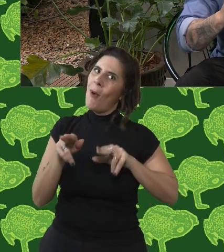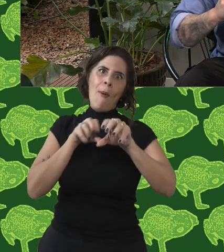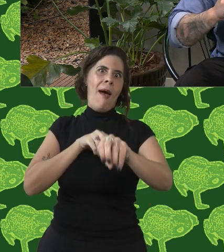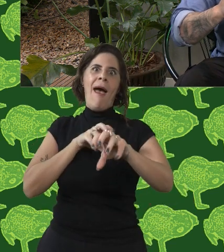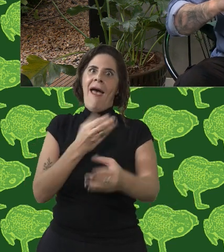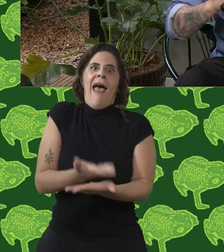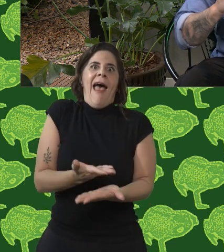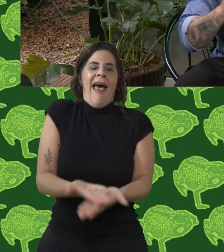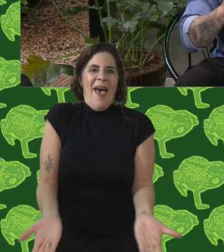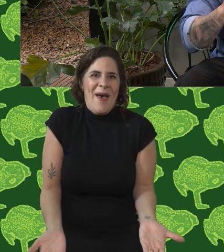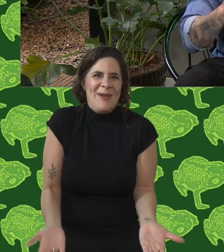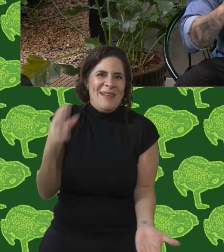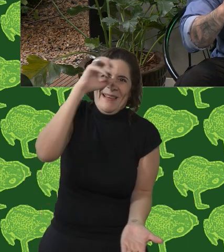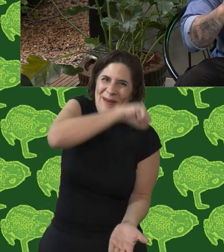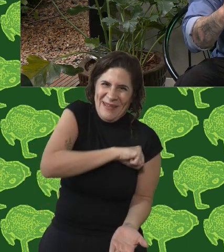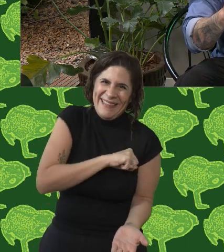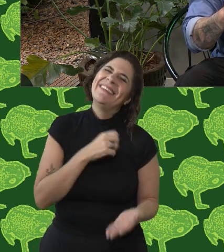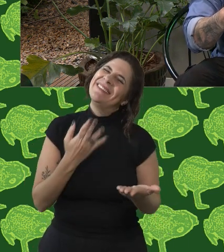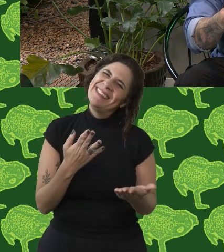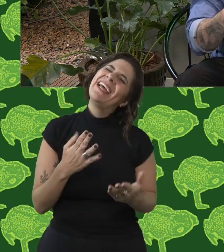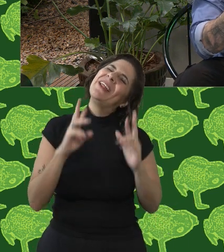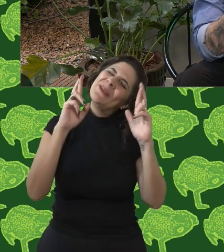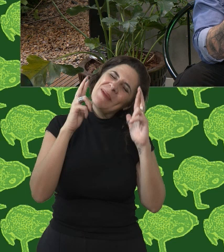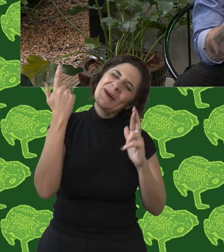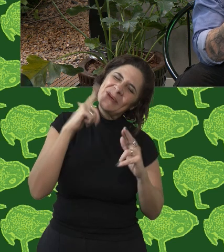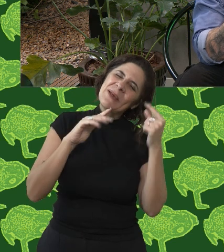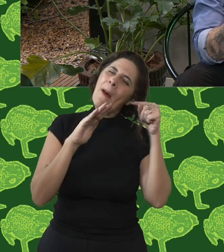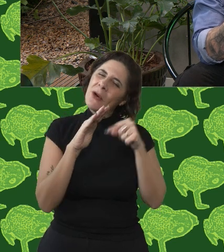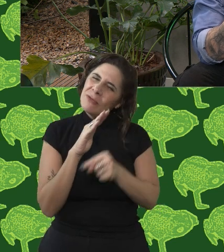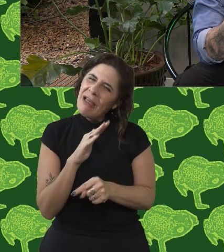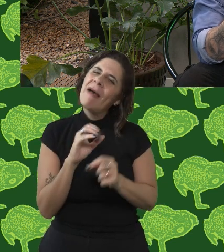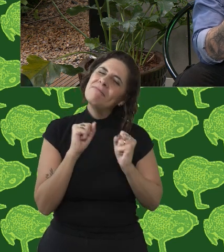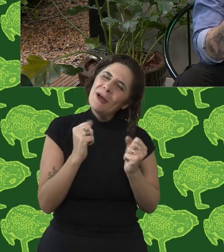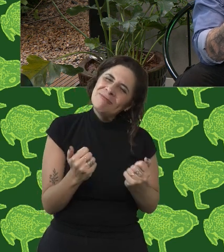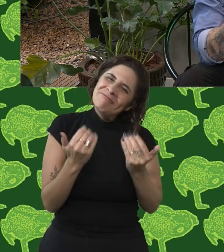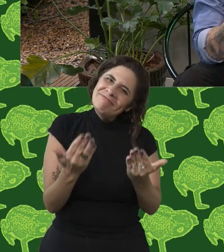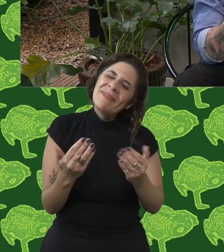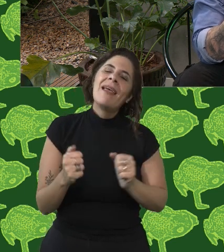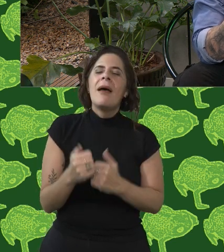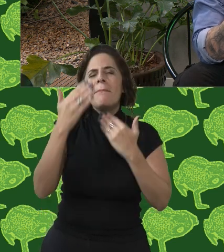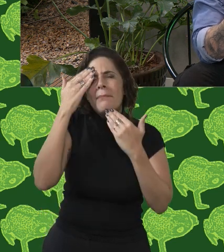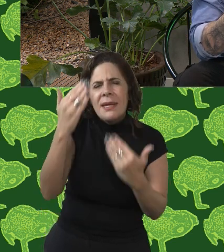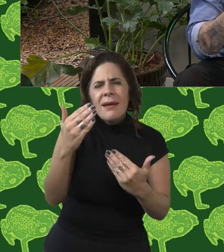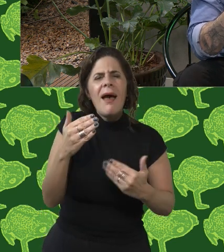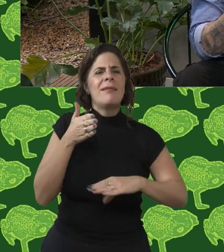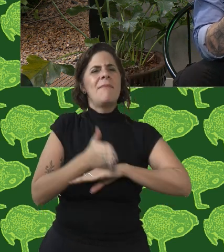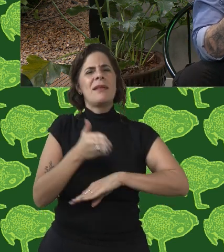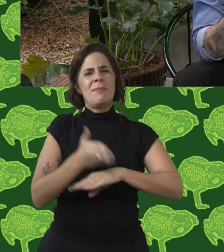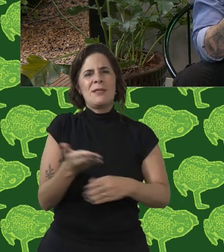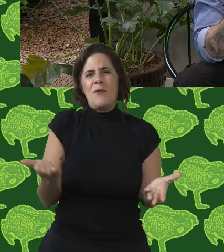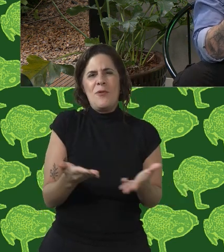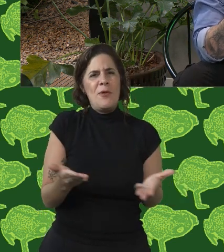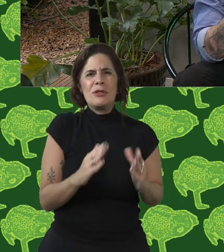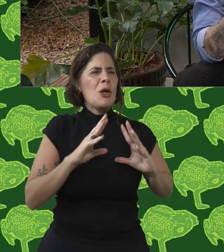sabia que tenha se aprofundado ainda mais na aula que o Gui deu. Gui, queria agradecer. Muito obrigado pela sua participação. Realmente foi muito